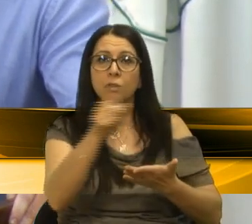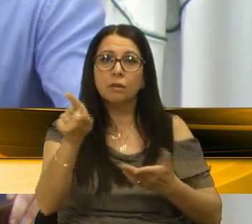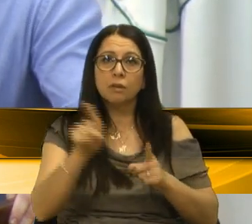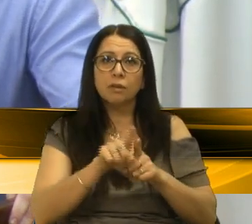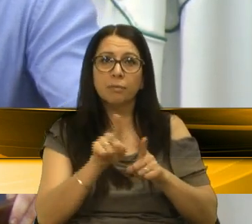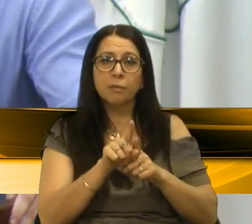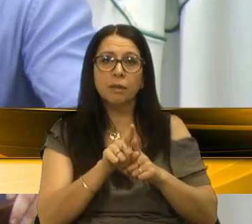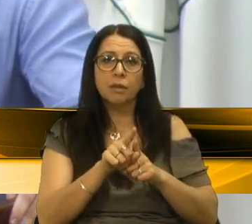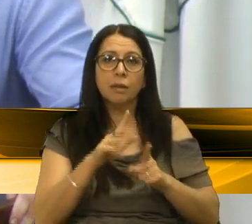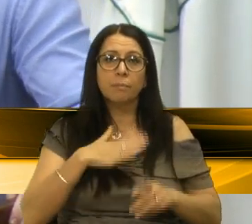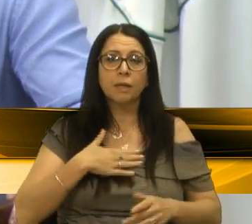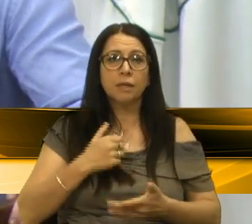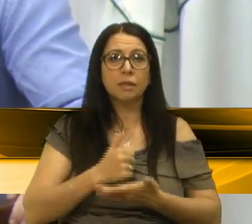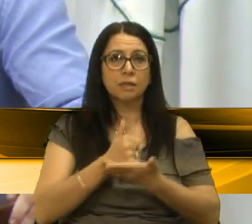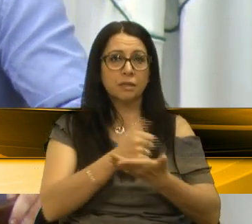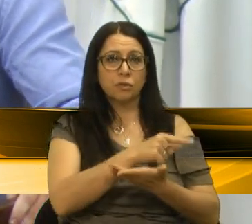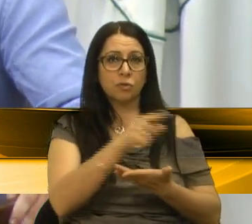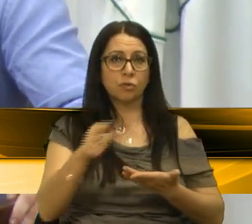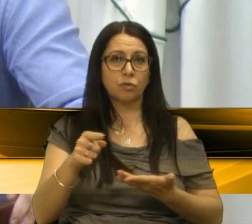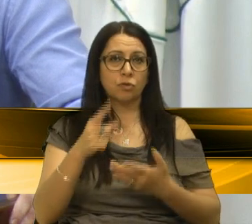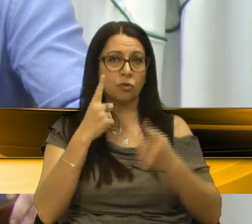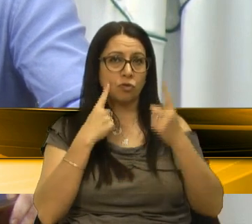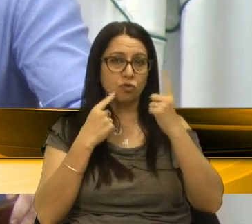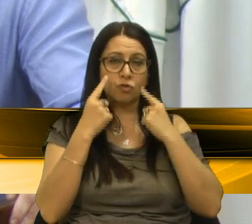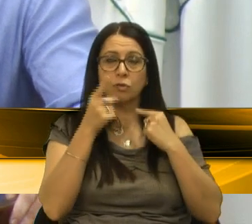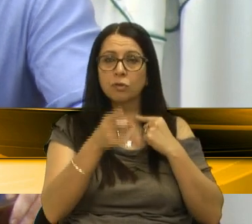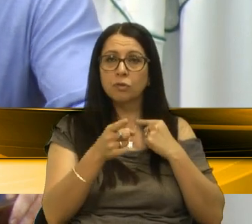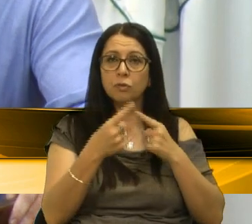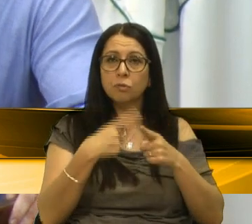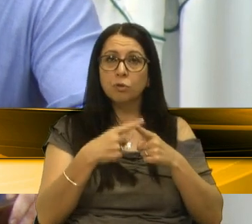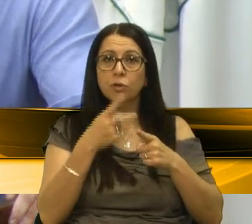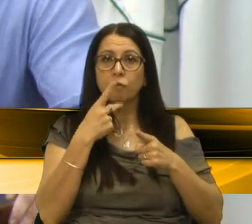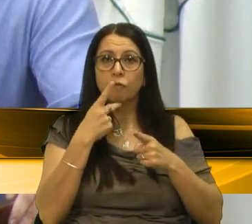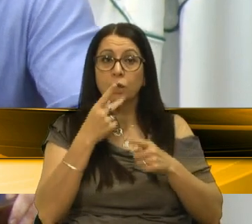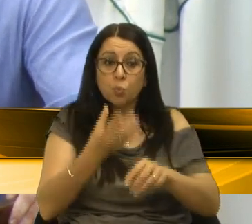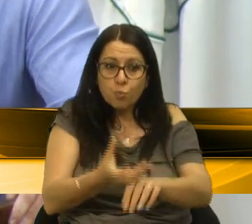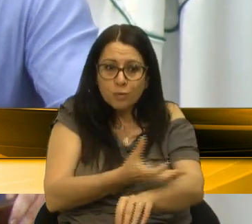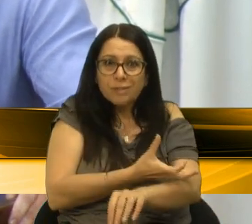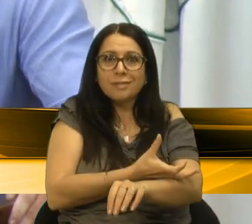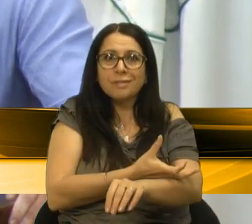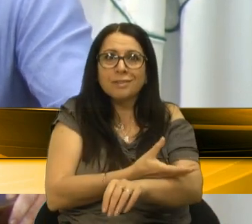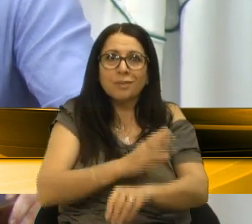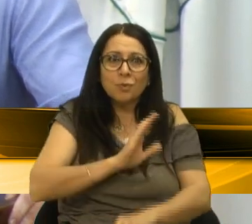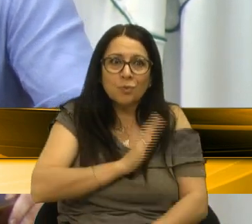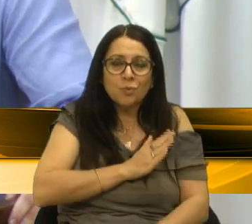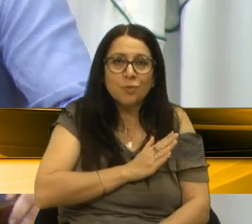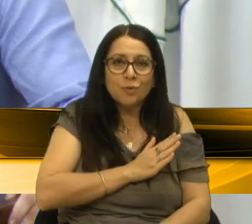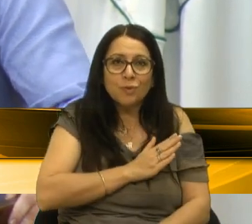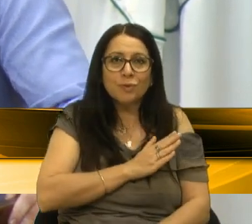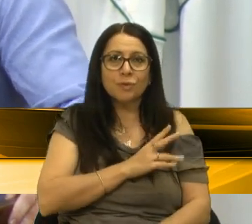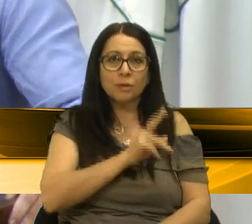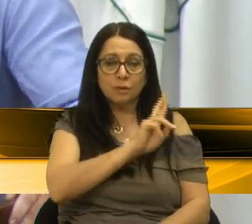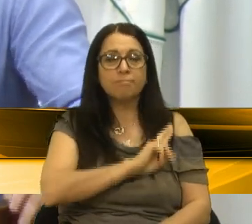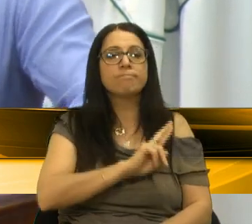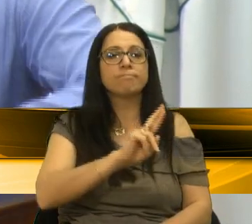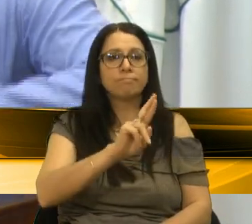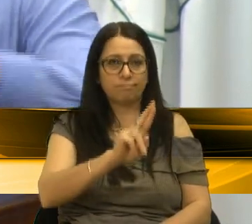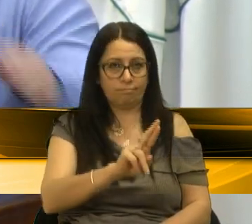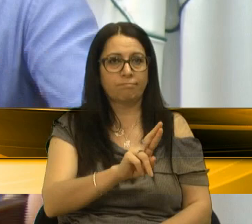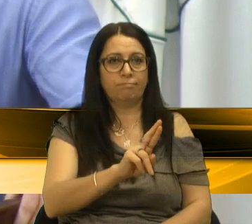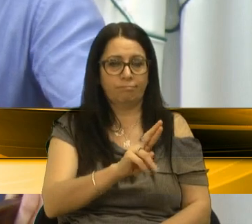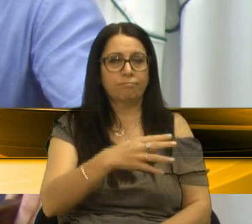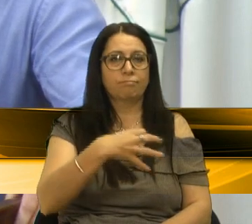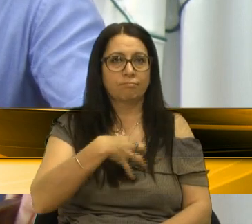a minha assessora aqui chorando, porque o senhor falou com emoção, falou com coração e nos representou de